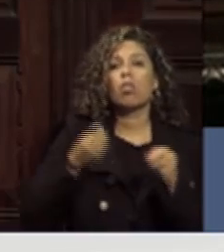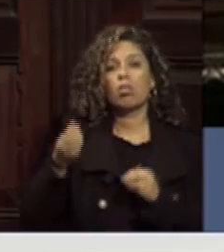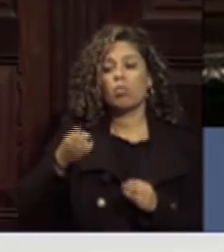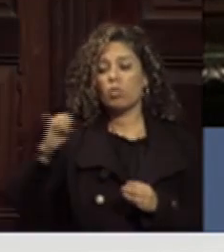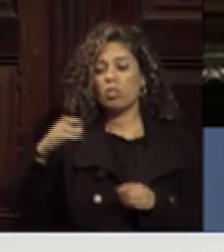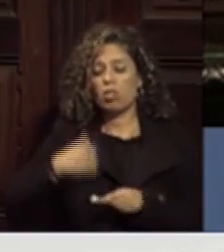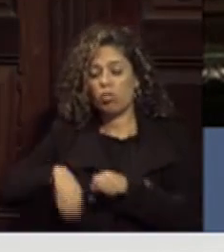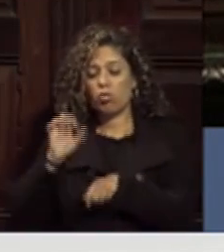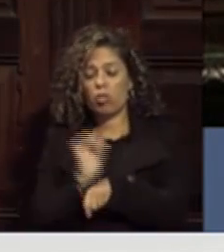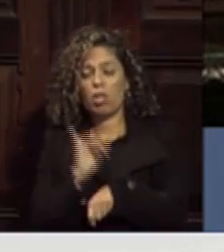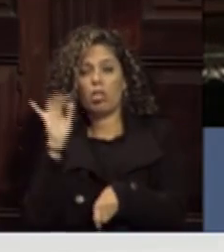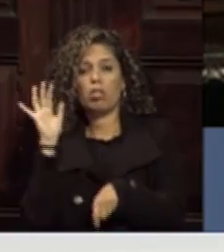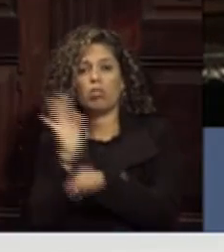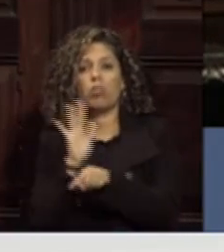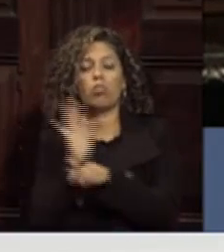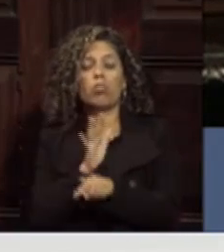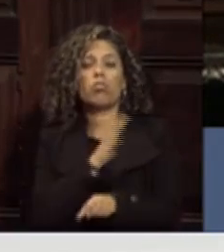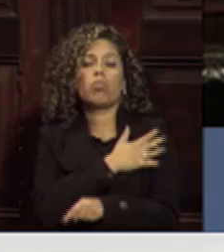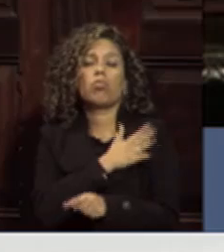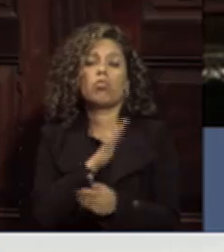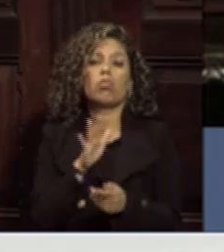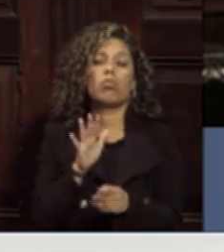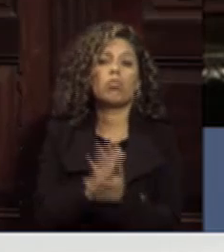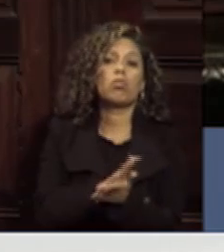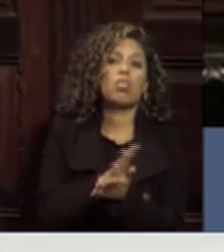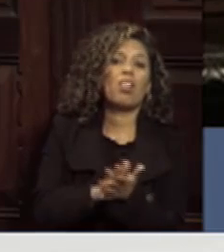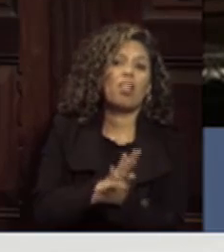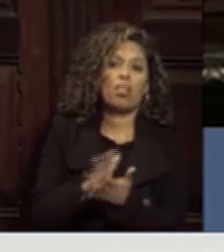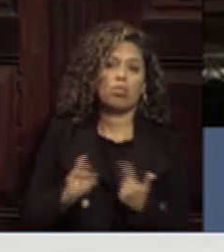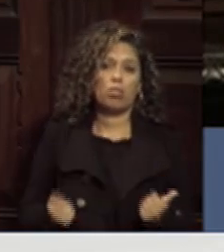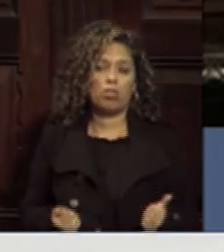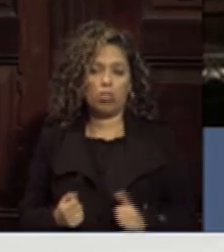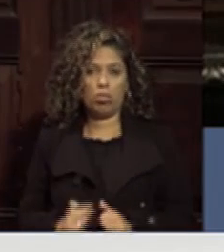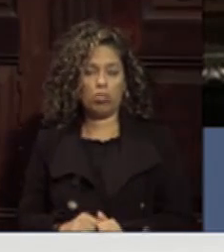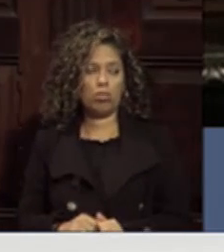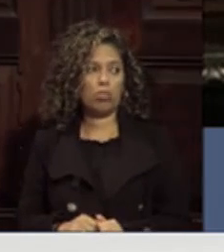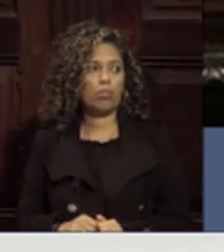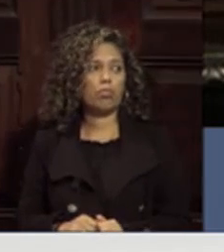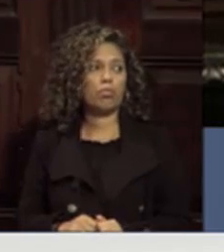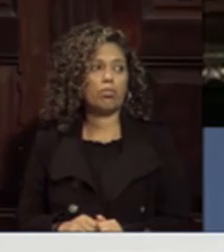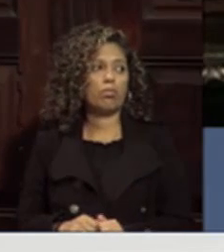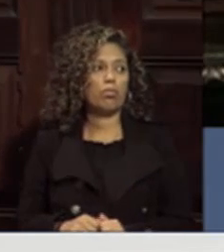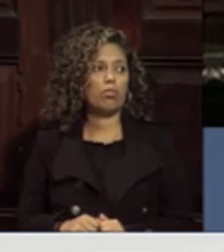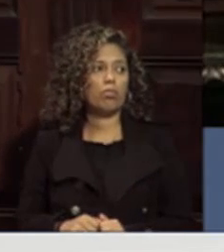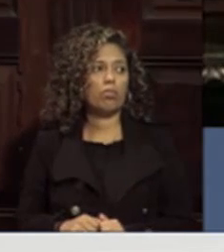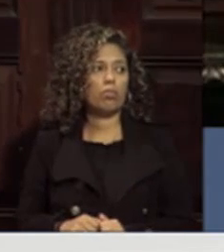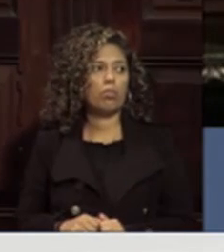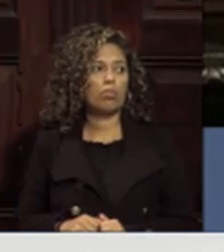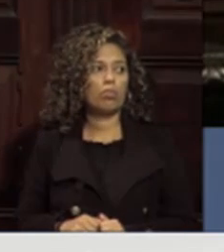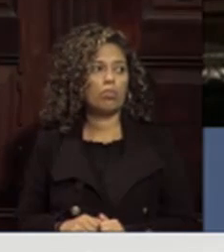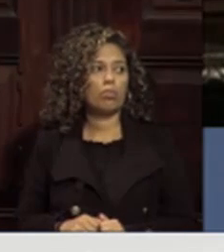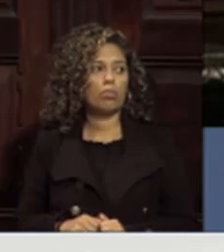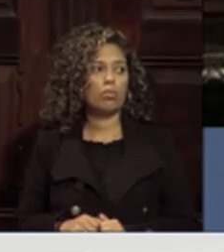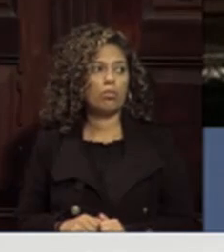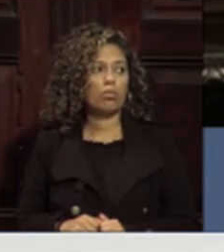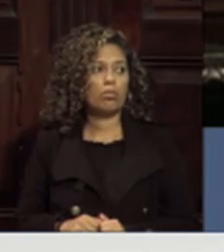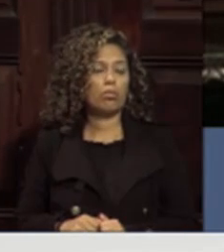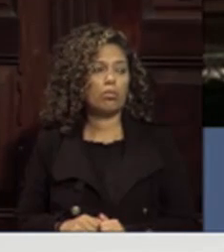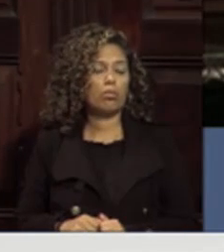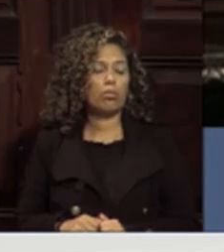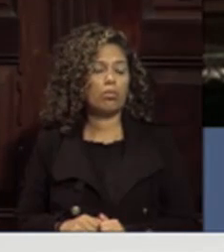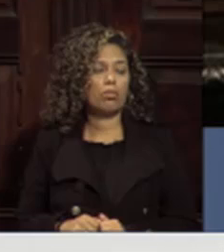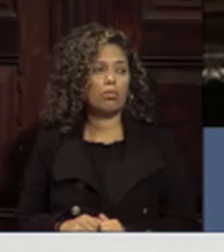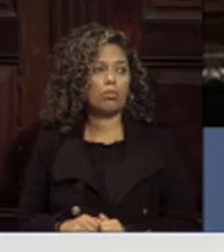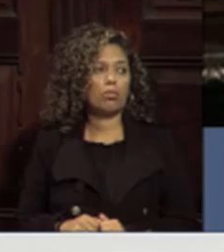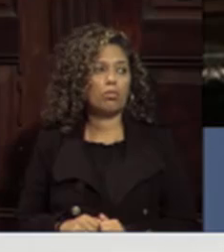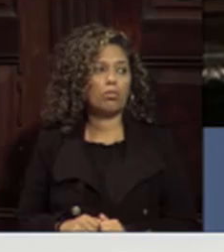sua qualificação, não só para fixar o homem no campo, óbvio que é também para fixar o homem no campo,